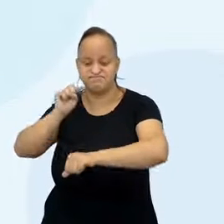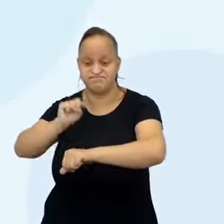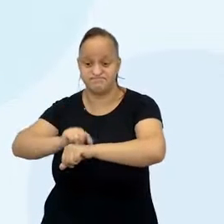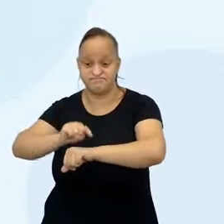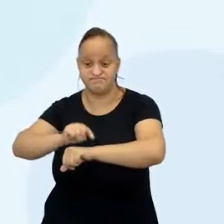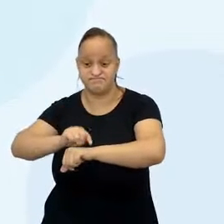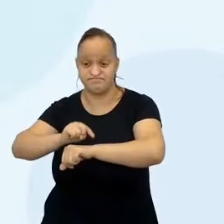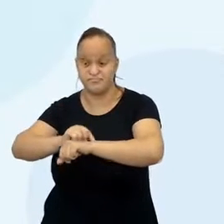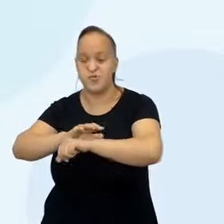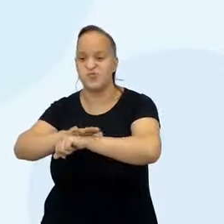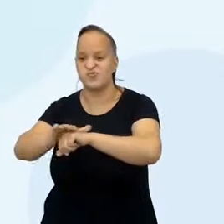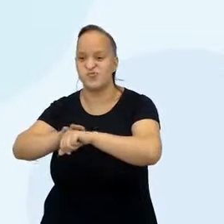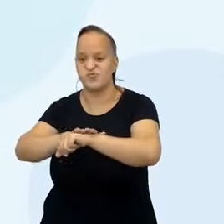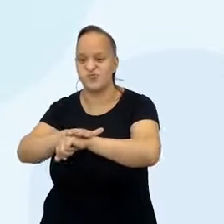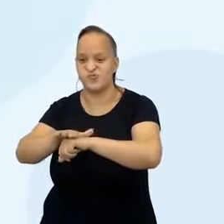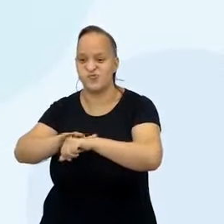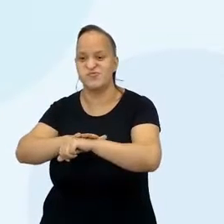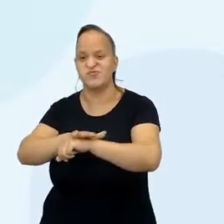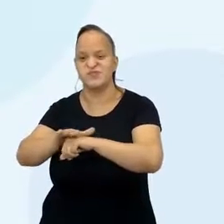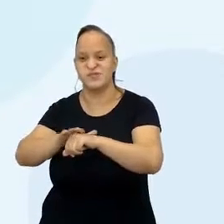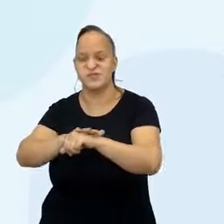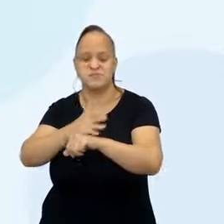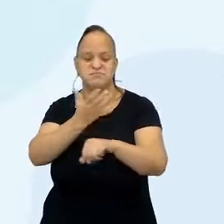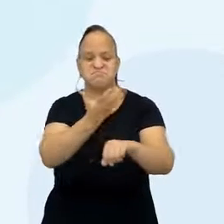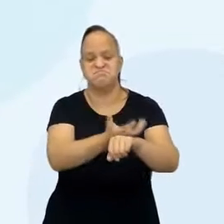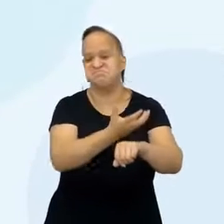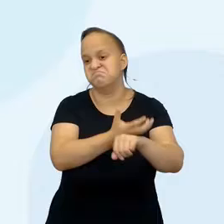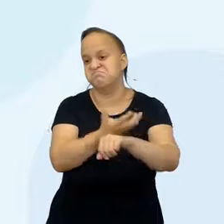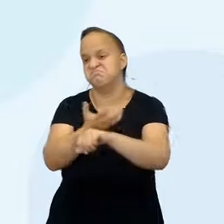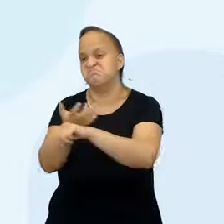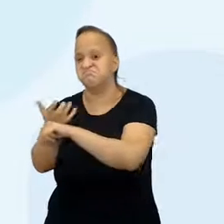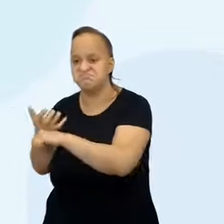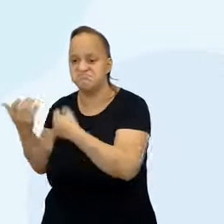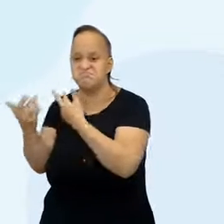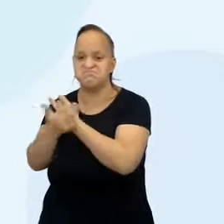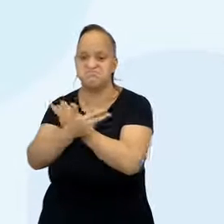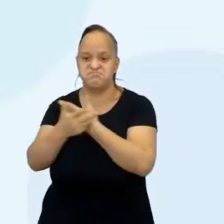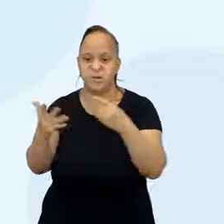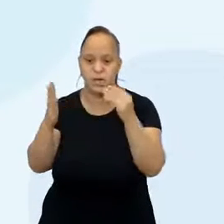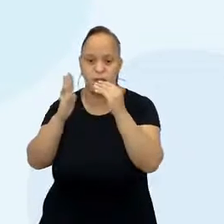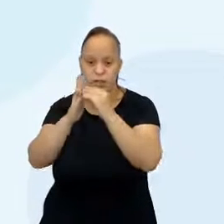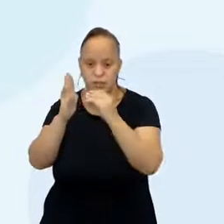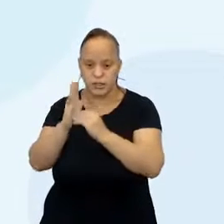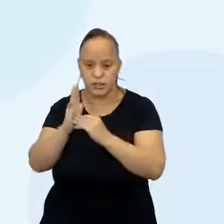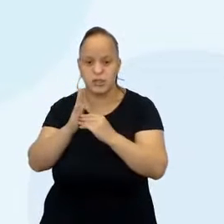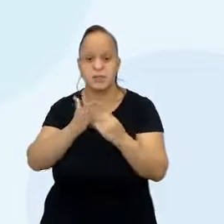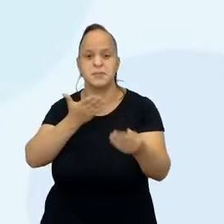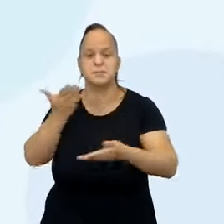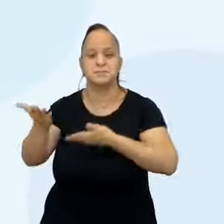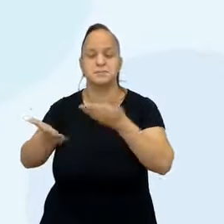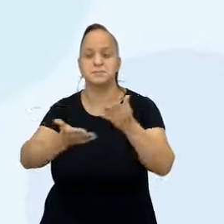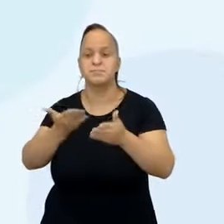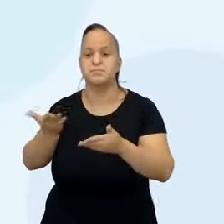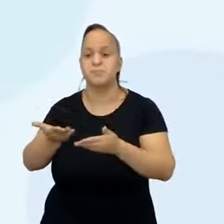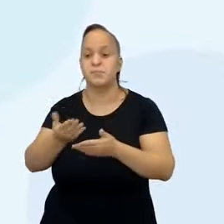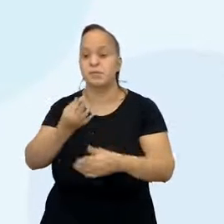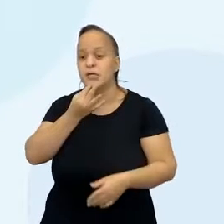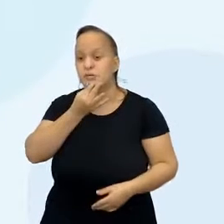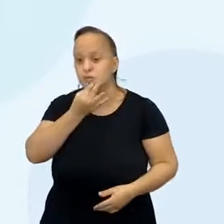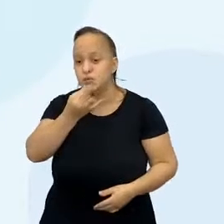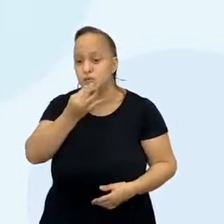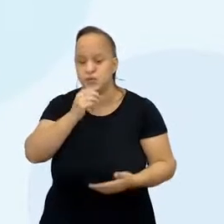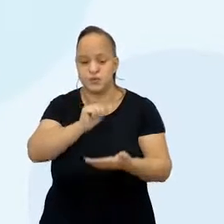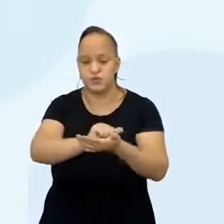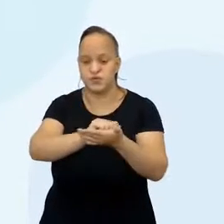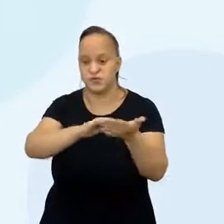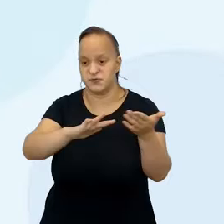gente faz a conversa entre os componentes e entre as atividades dos componentes. E por fim a gente tem sugestão de avaliação, né,